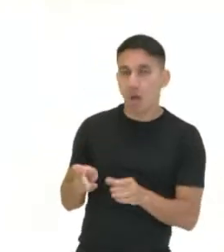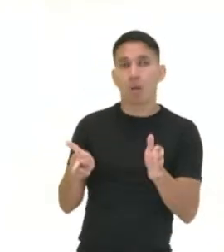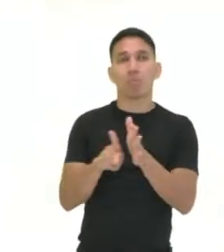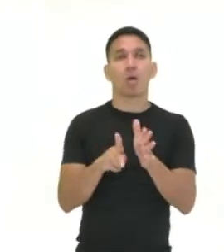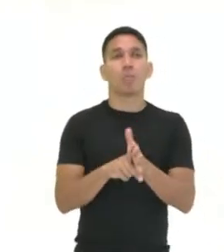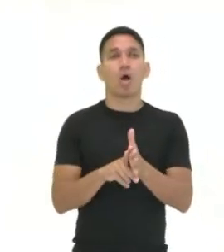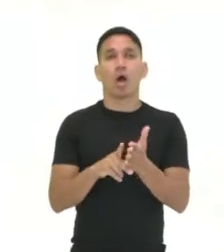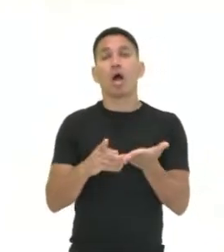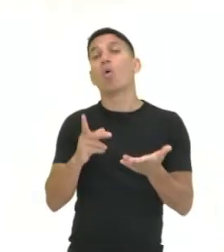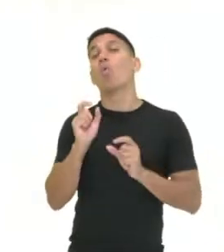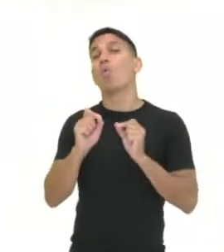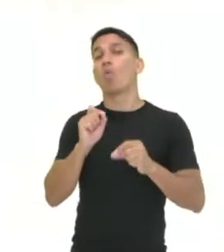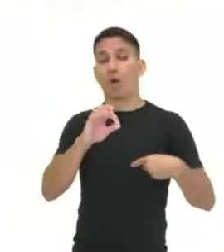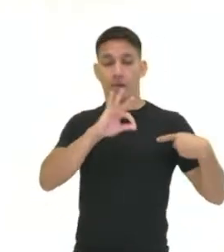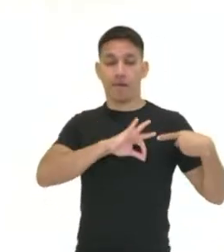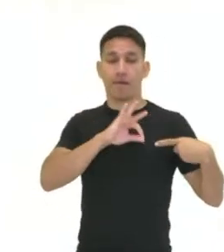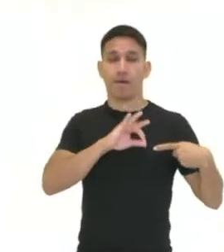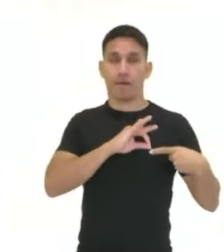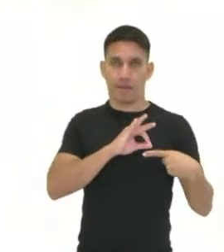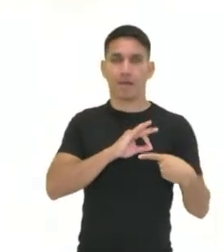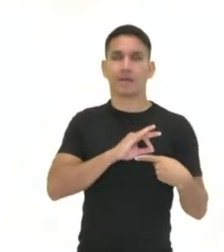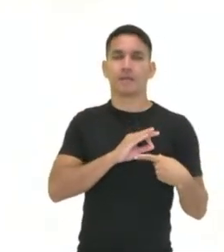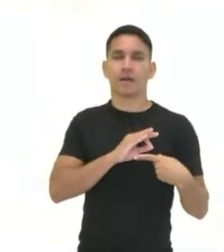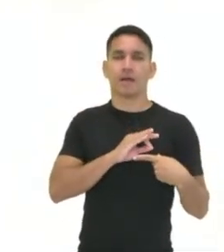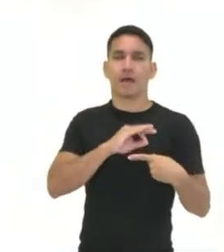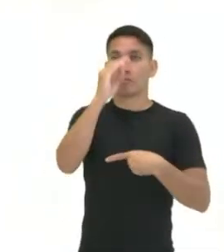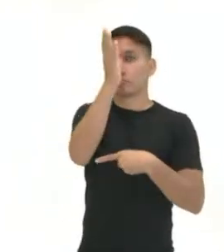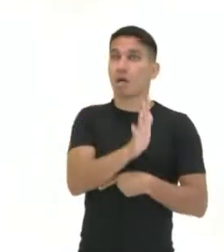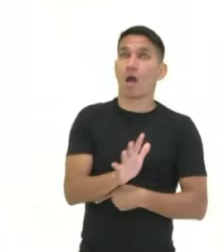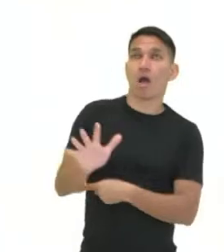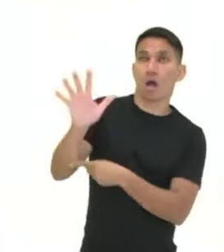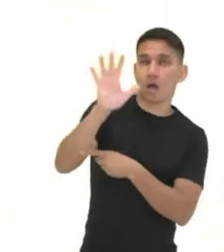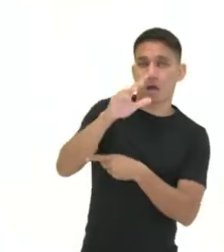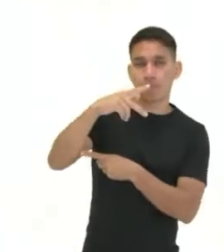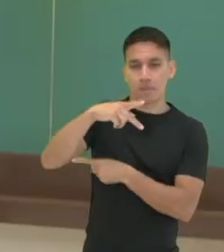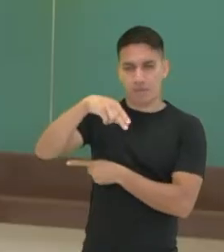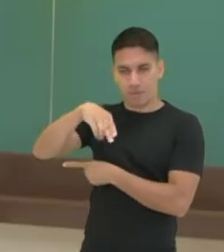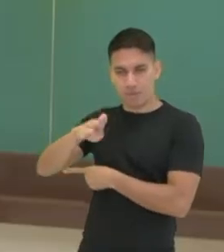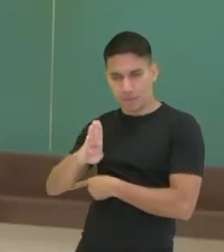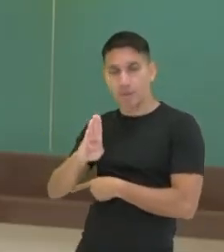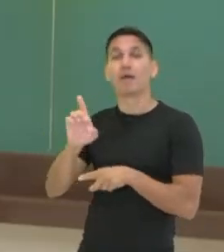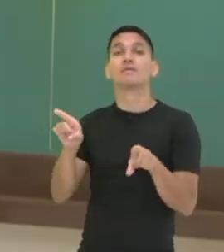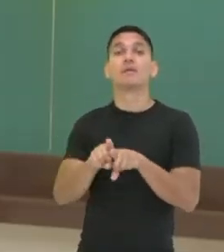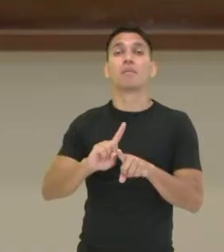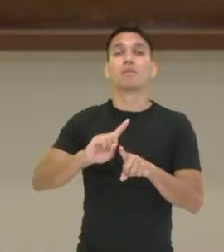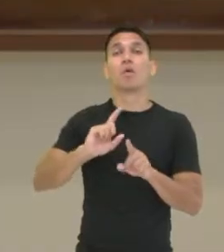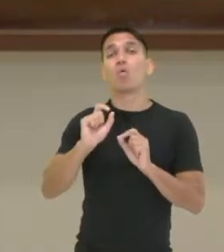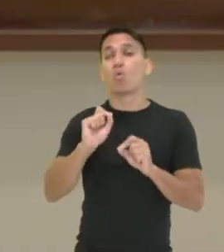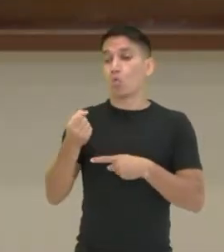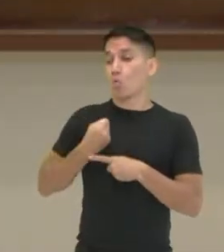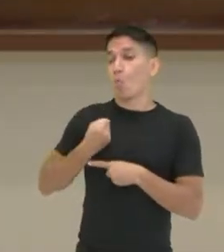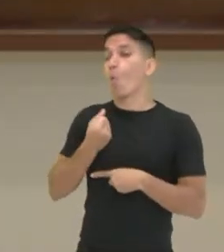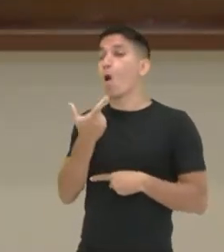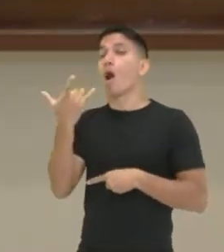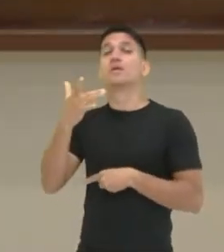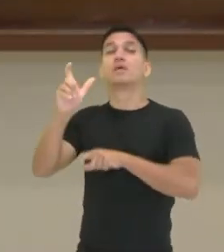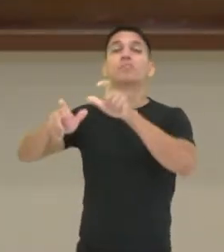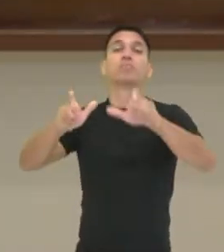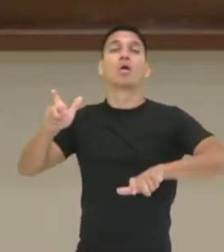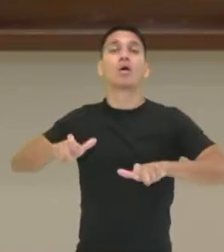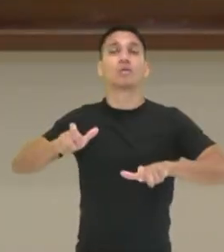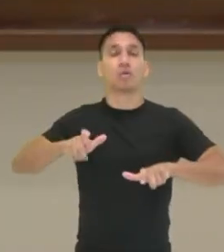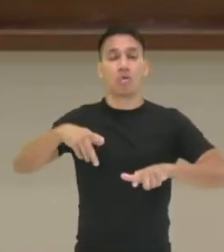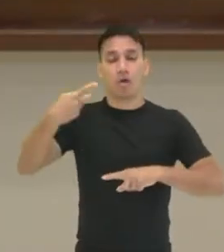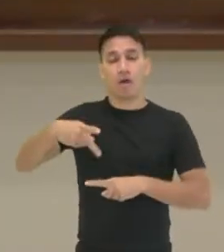divisão da renda nacional, PNB, e o número de habitantes. Então você pega a renda nacional do país